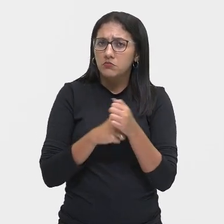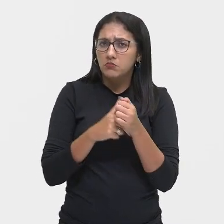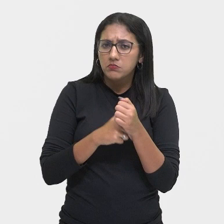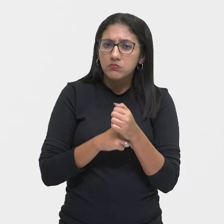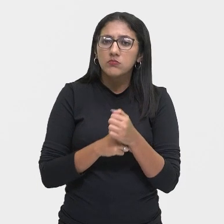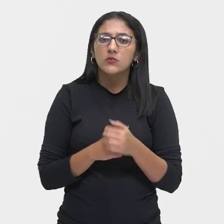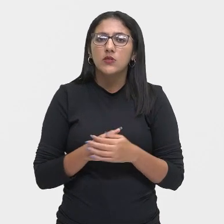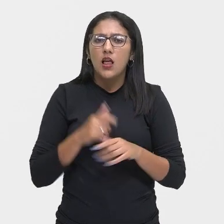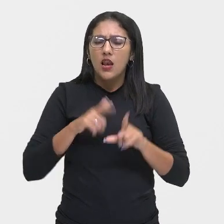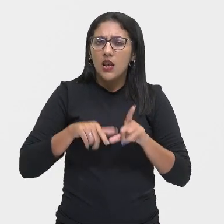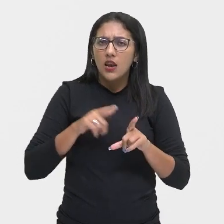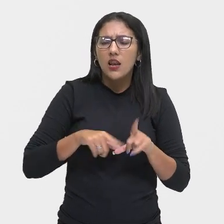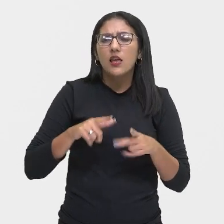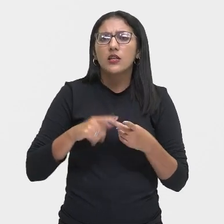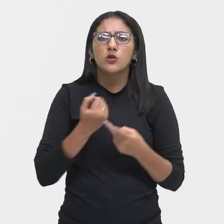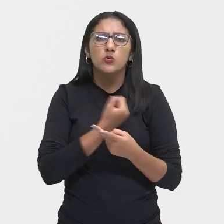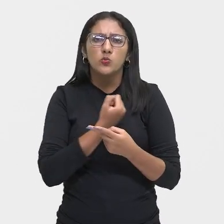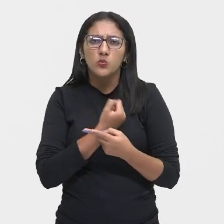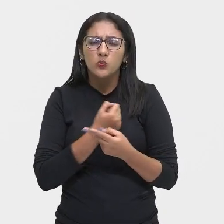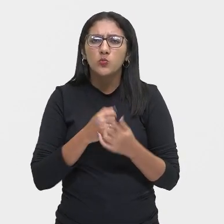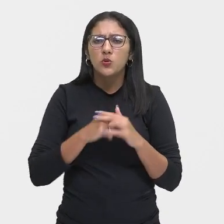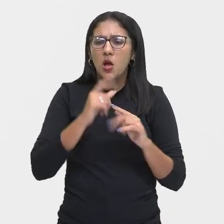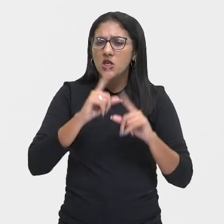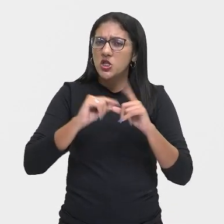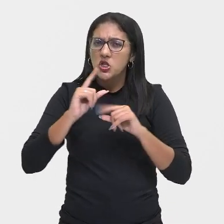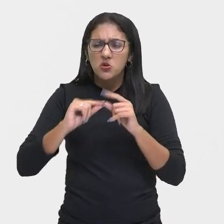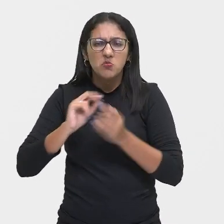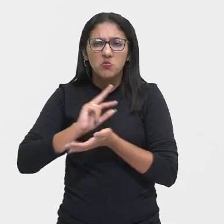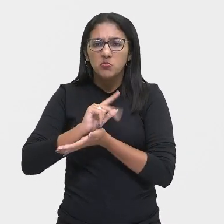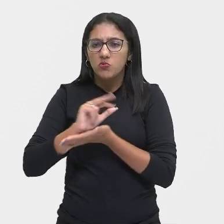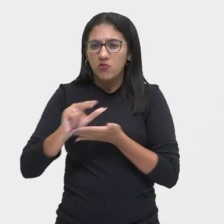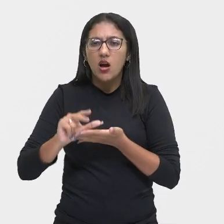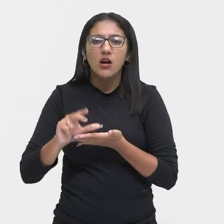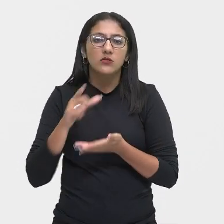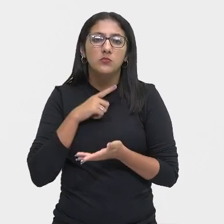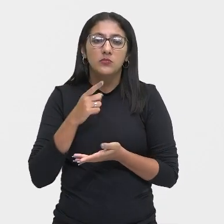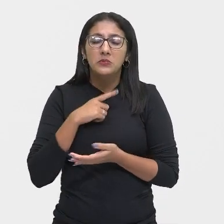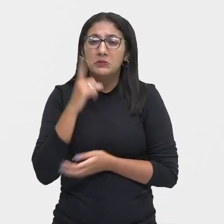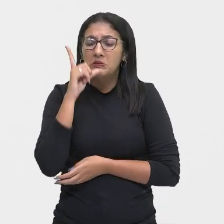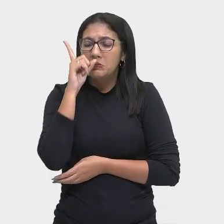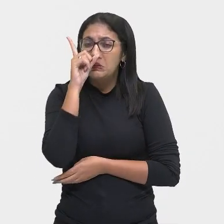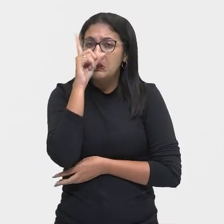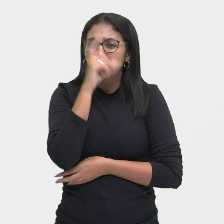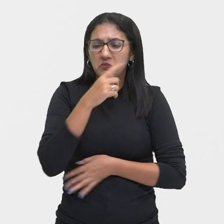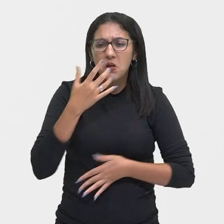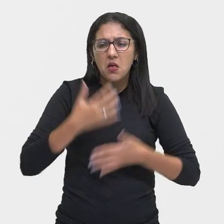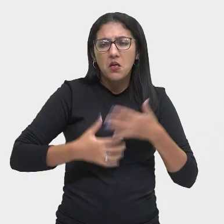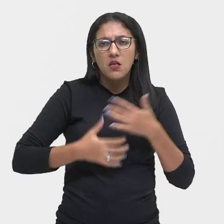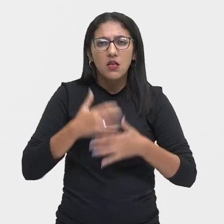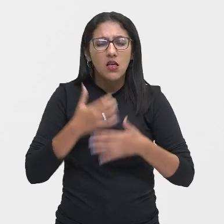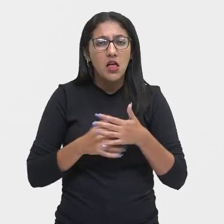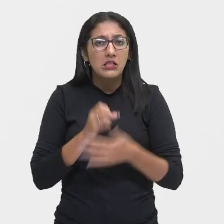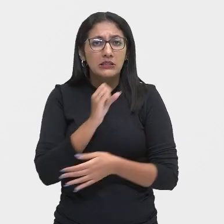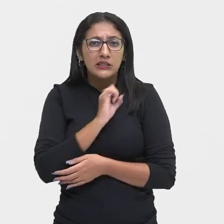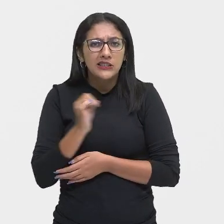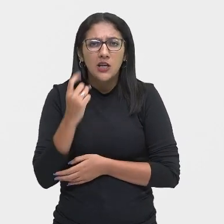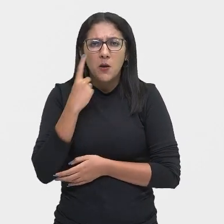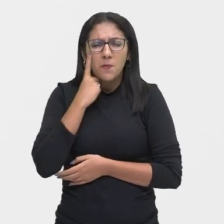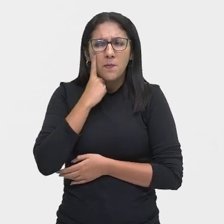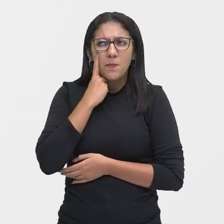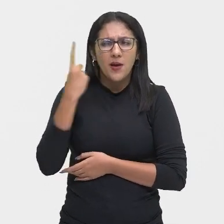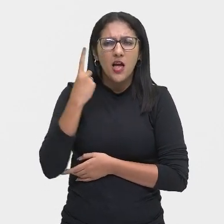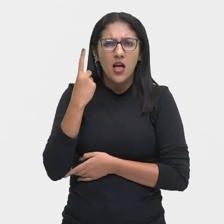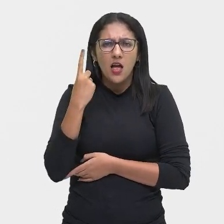letras, números, símbolos aleatórios para ficar mais complicado caso alguém queira invadir